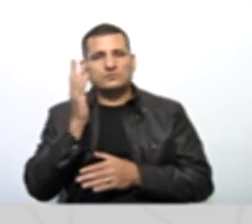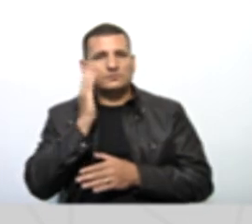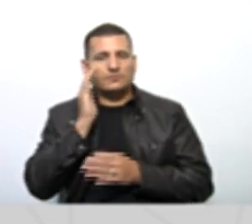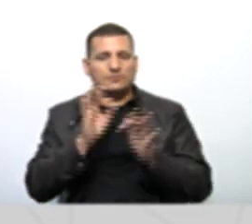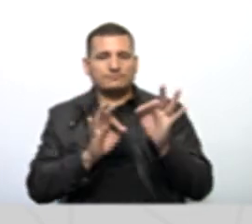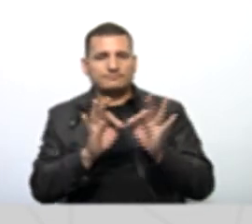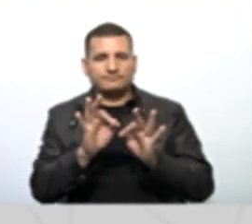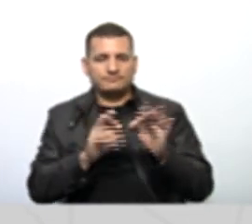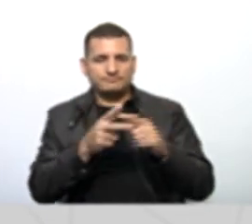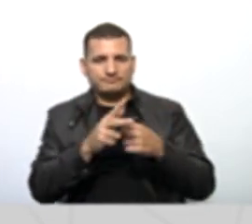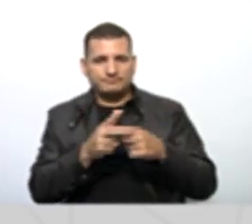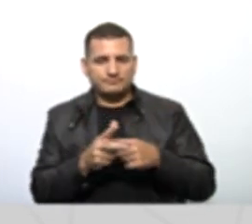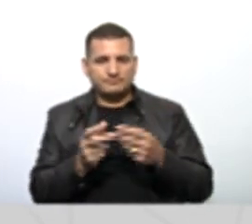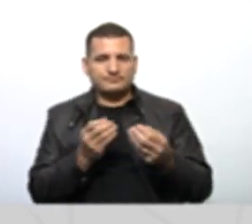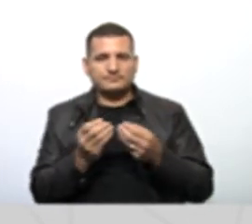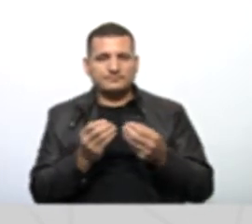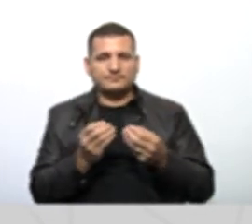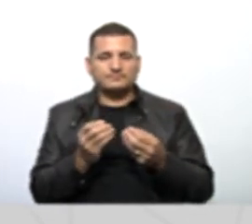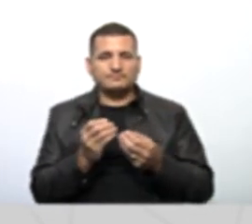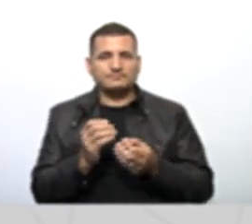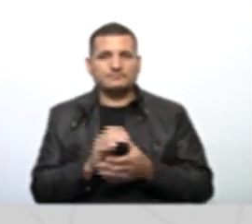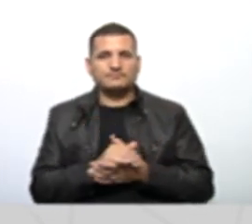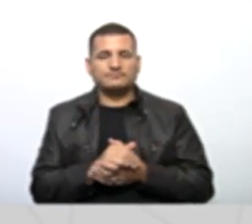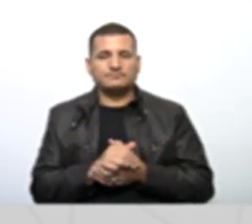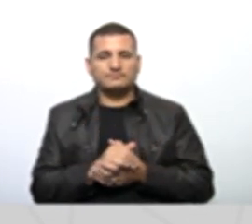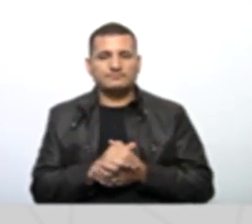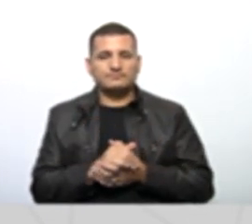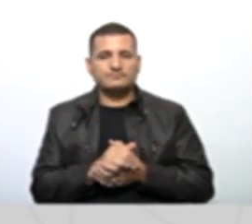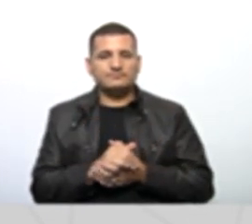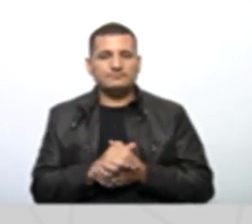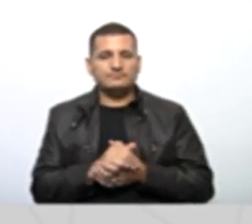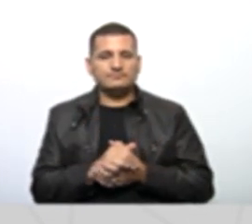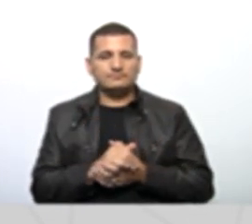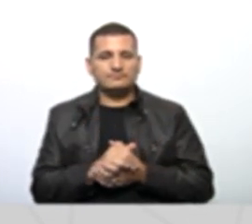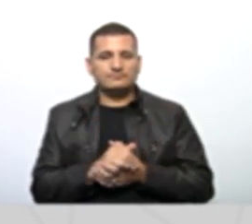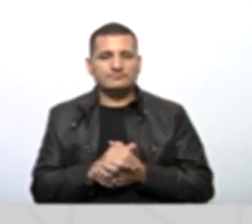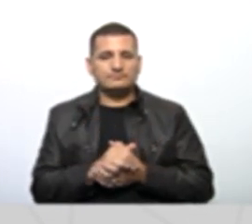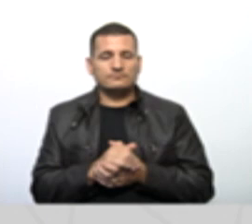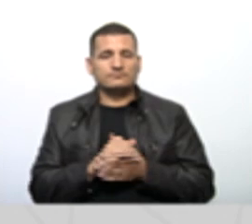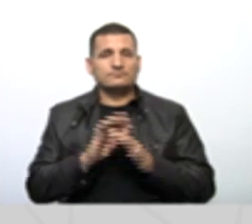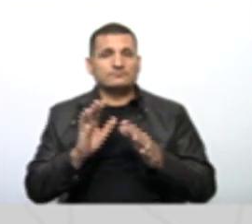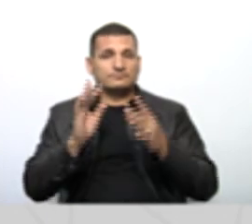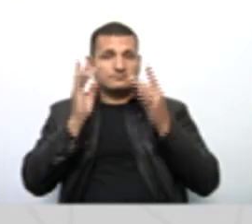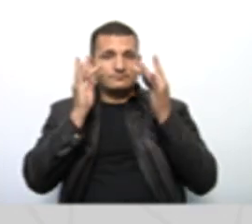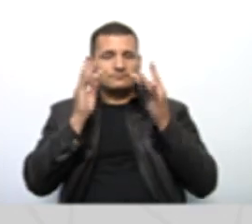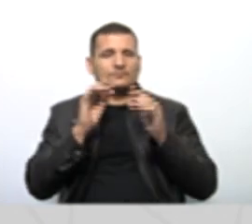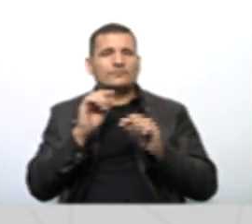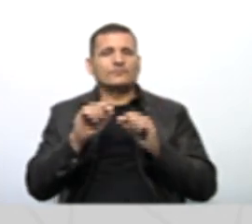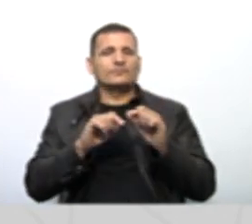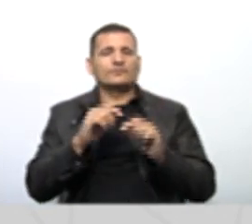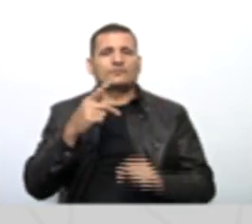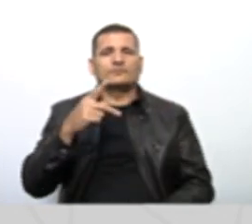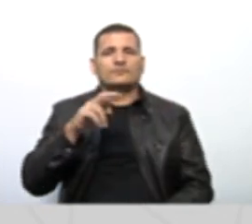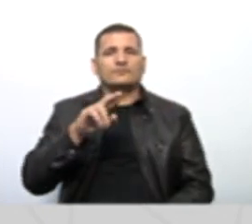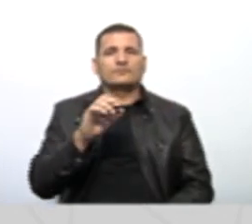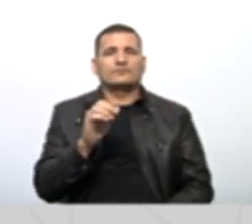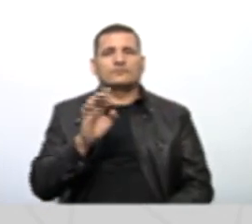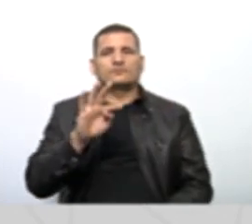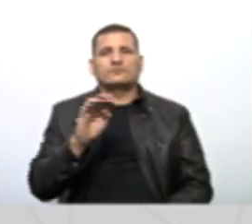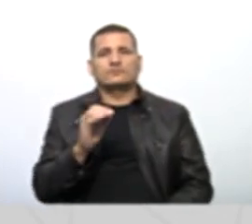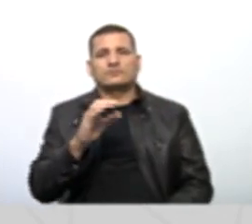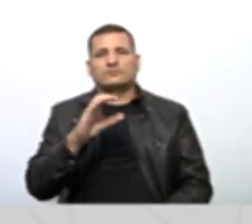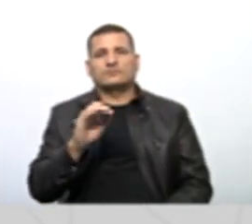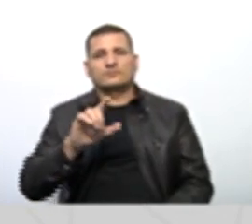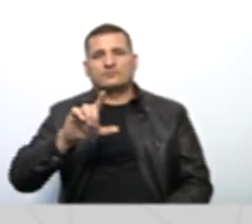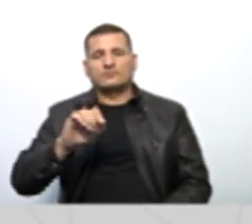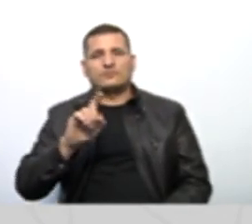certo pessoal não esqueçam disso o qq fixando pessoal que seria o protocolo é o protocolo é